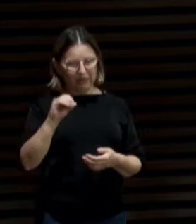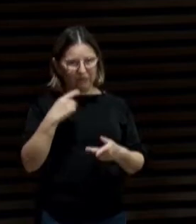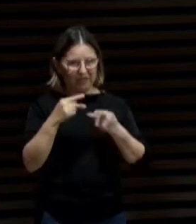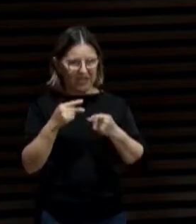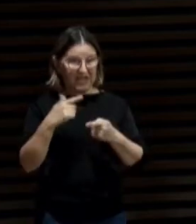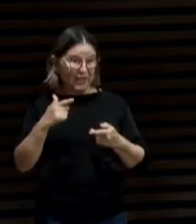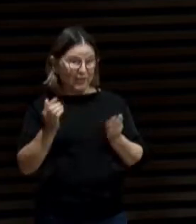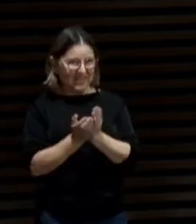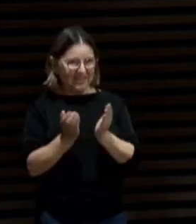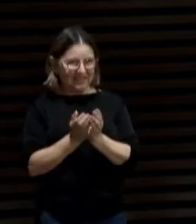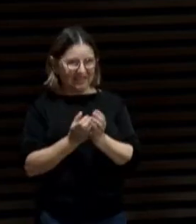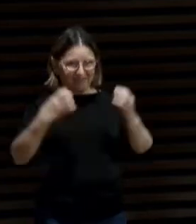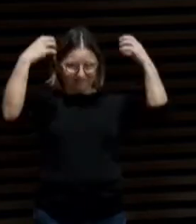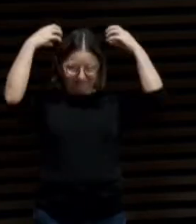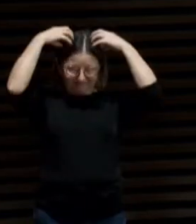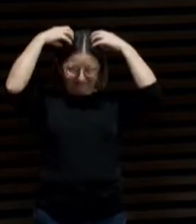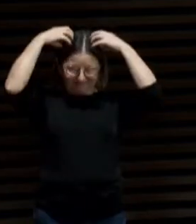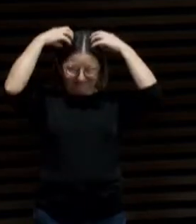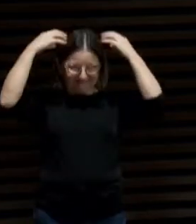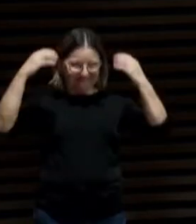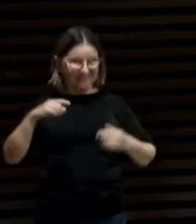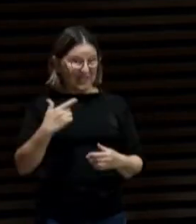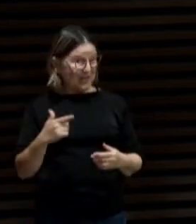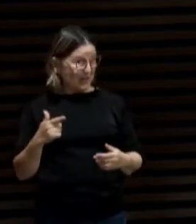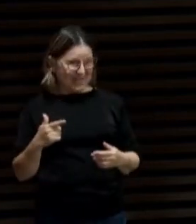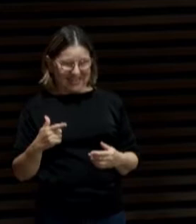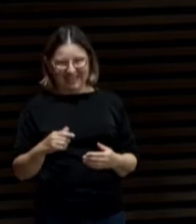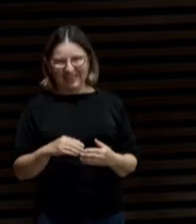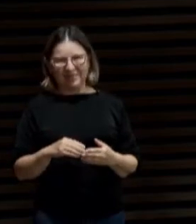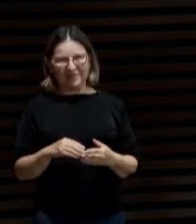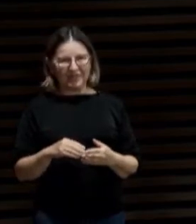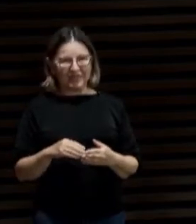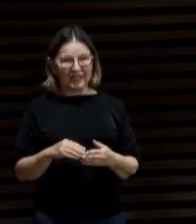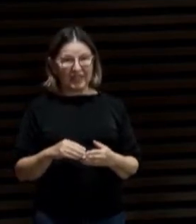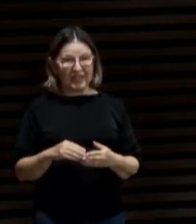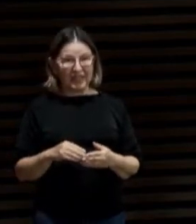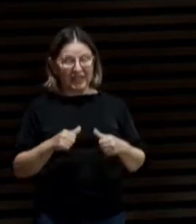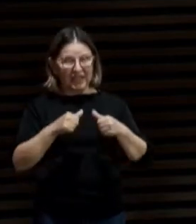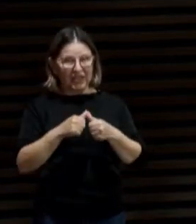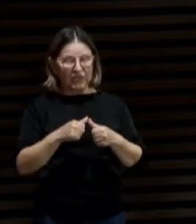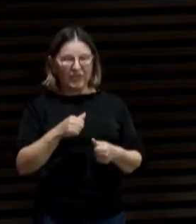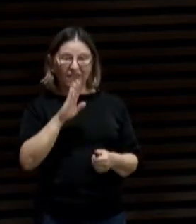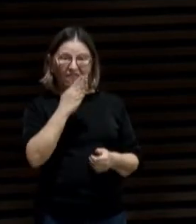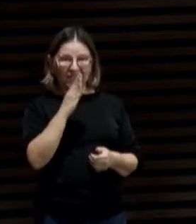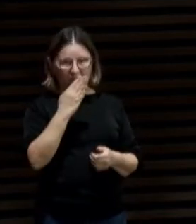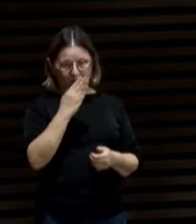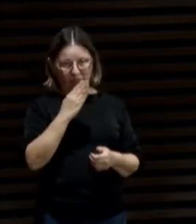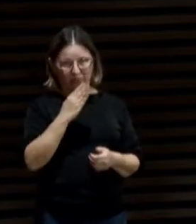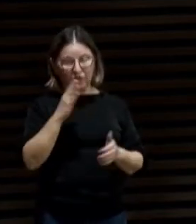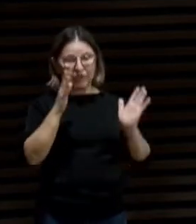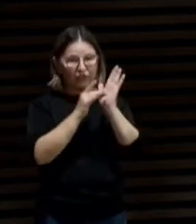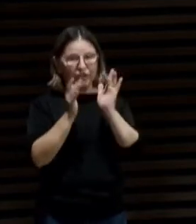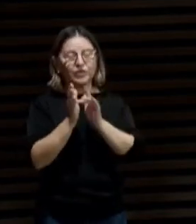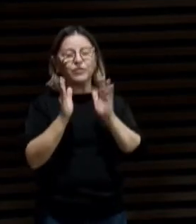Não existe cristianismo de conto de fadas. Isso é uma teologia do falso ensino que Jesus previu que iria acontecer.